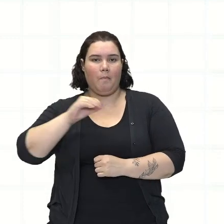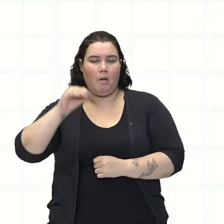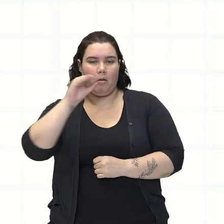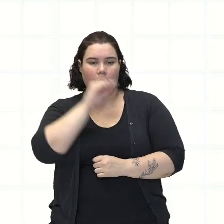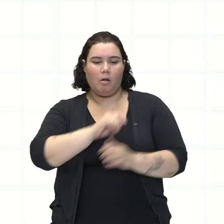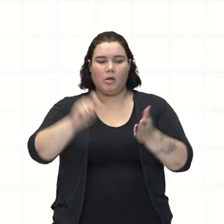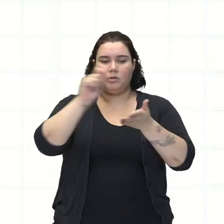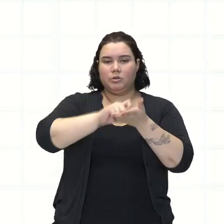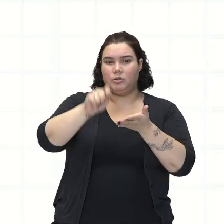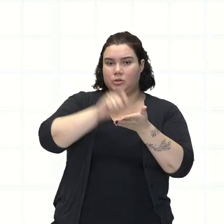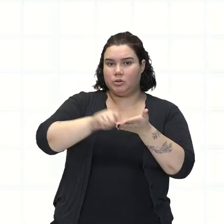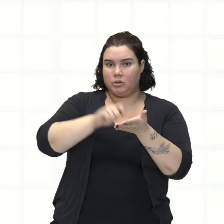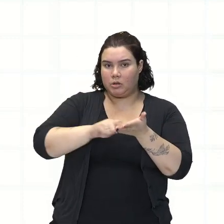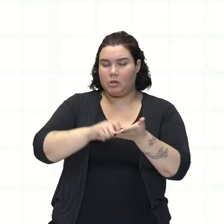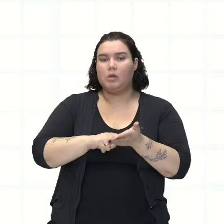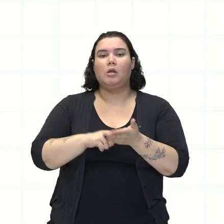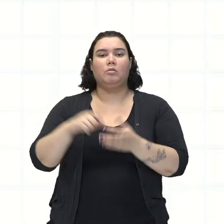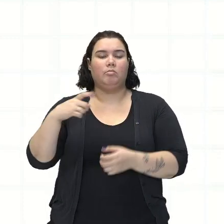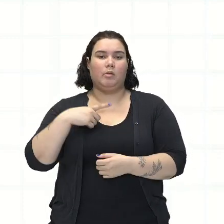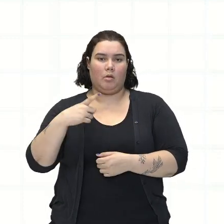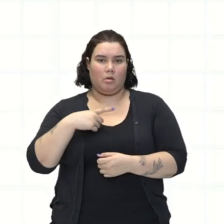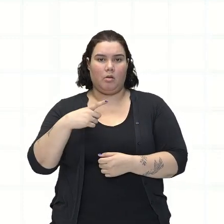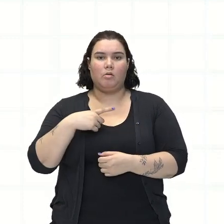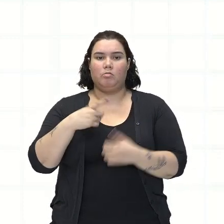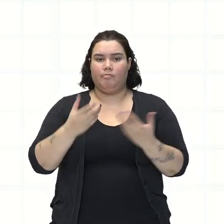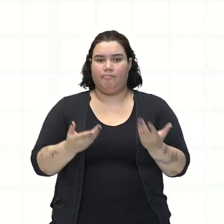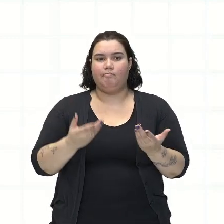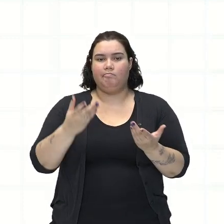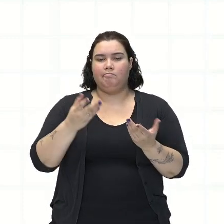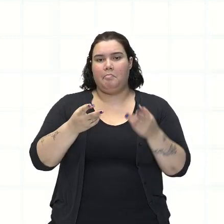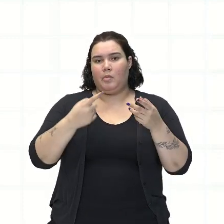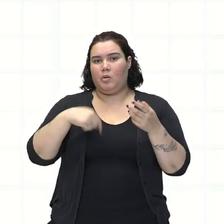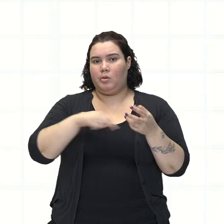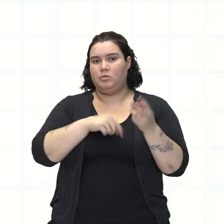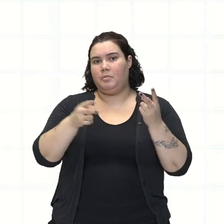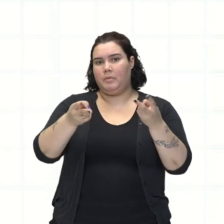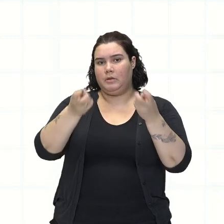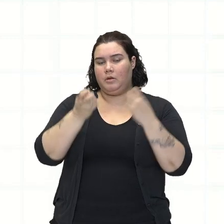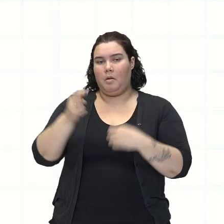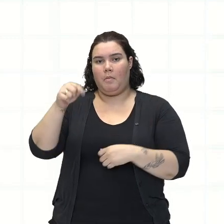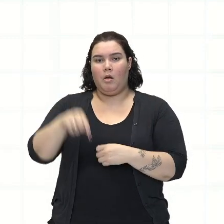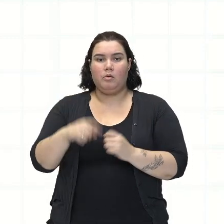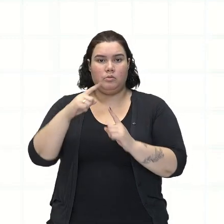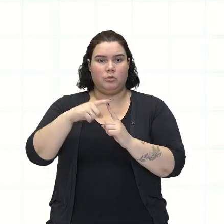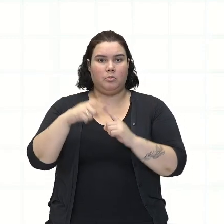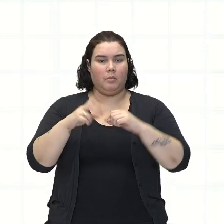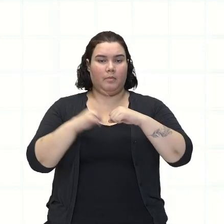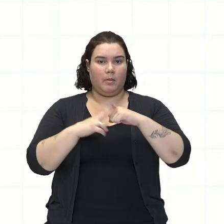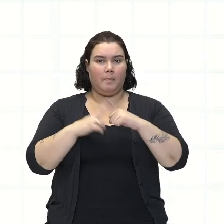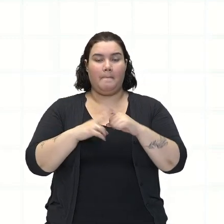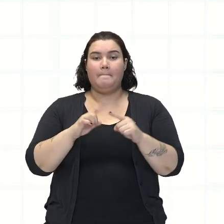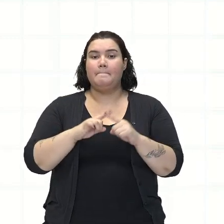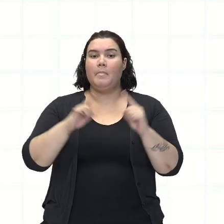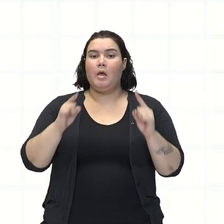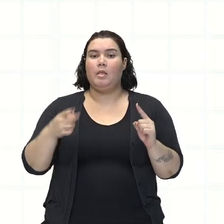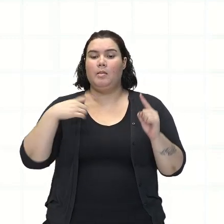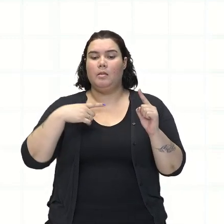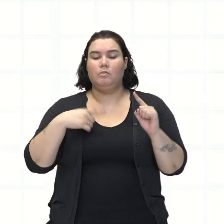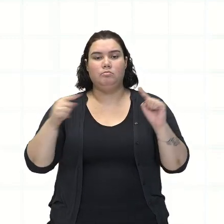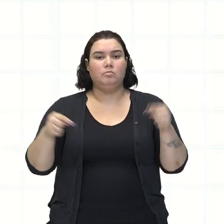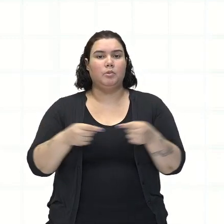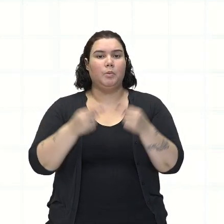de forma oral, aquela linguagem que a gente reconhece como verbal, mas ela vem